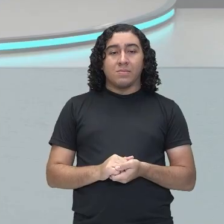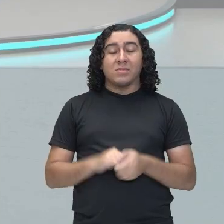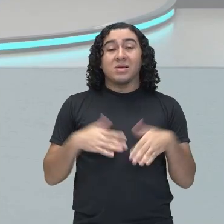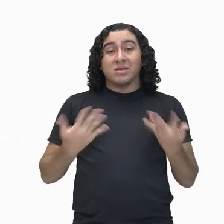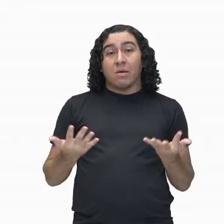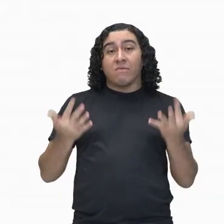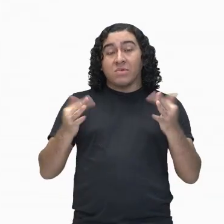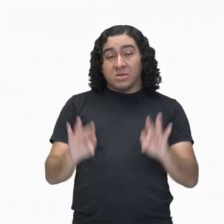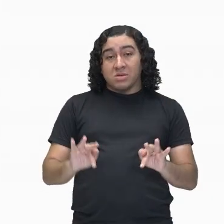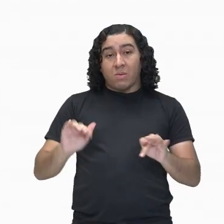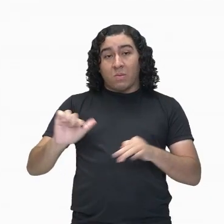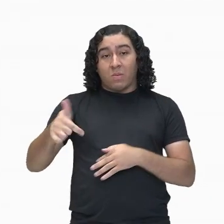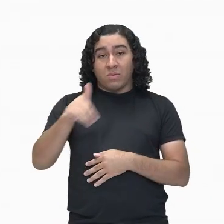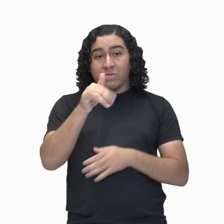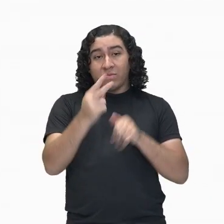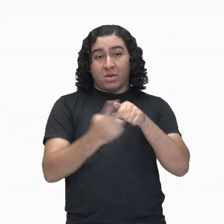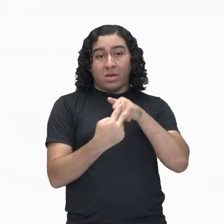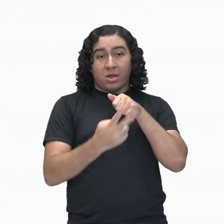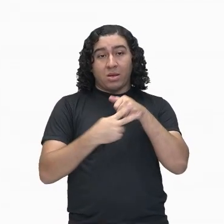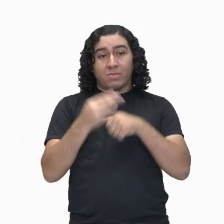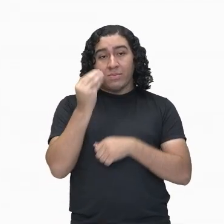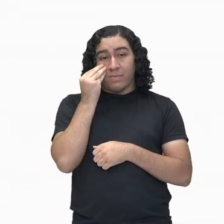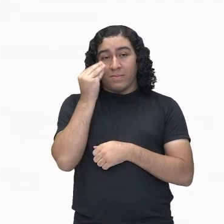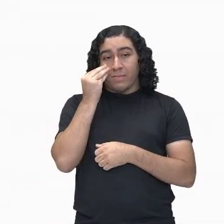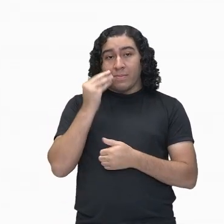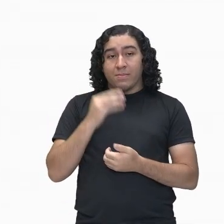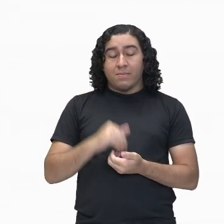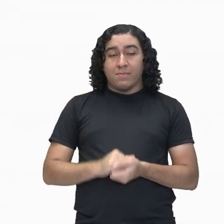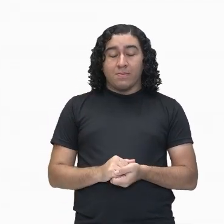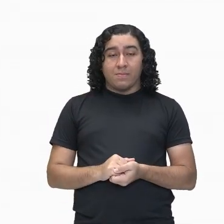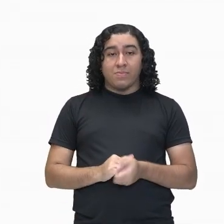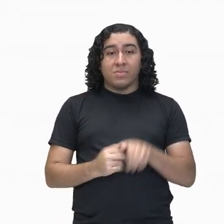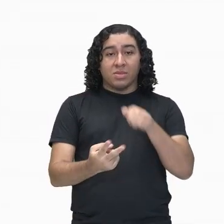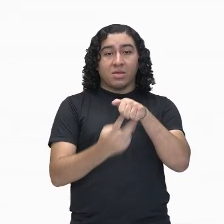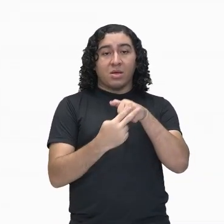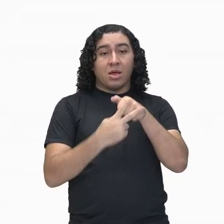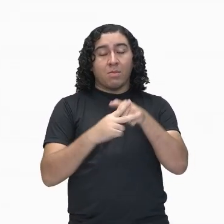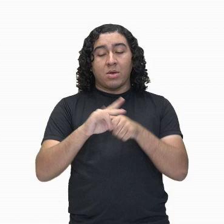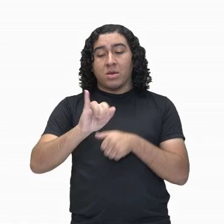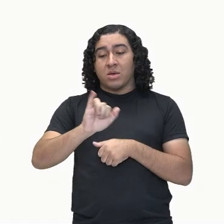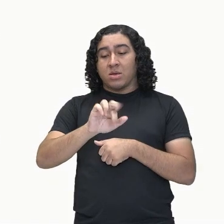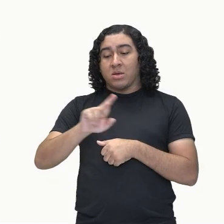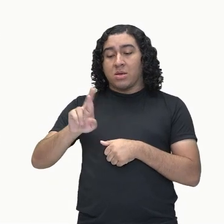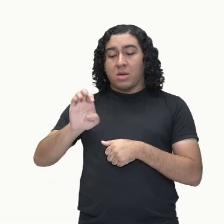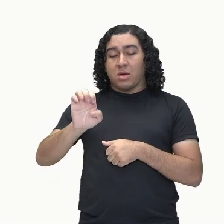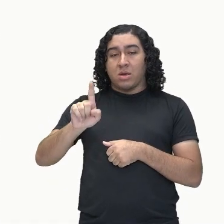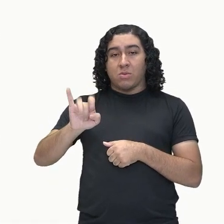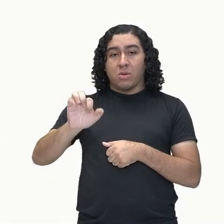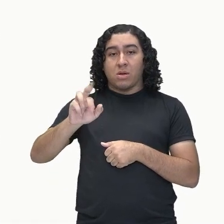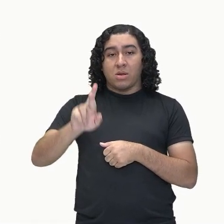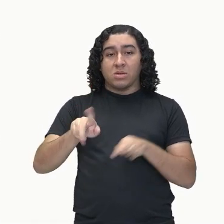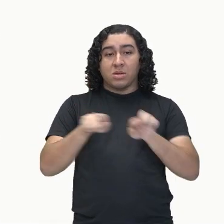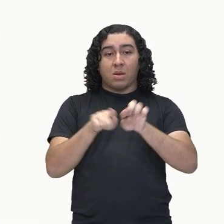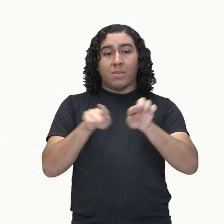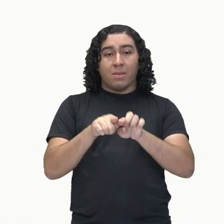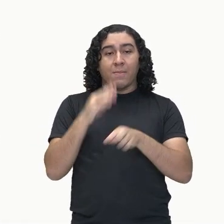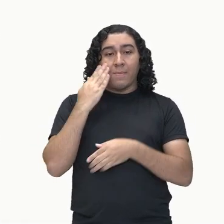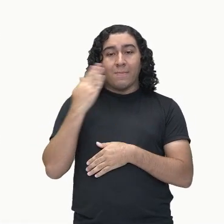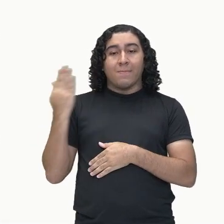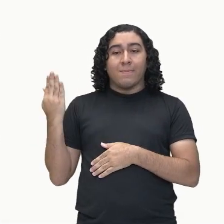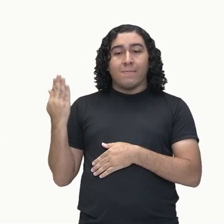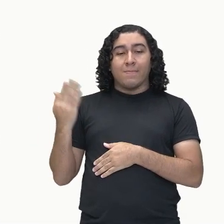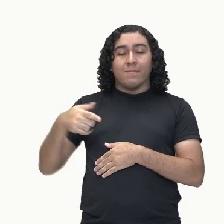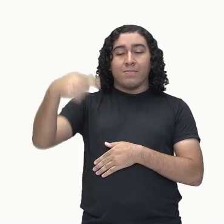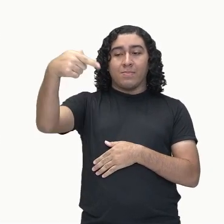finalizar com mais esses verbos aqui são verbos irregulares também pedir querer sentir o